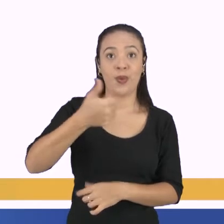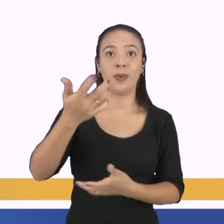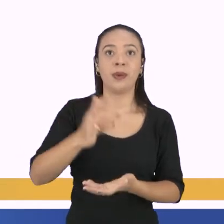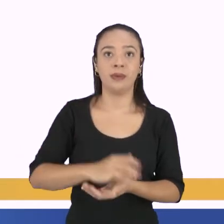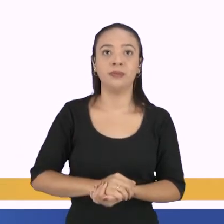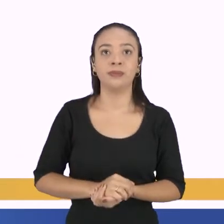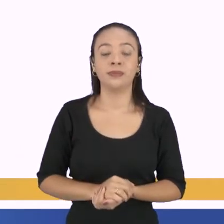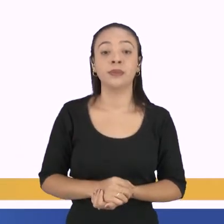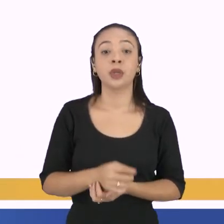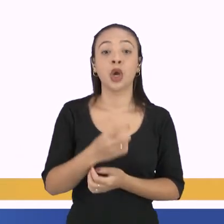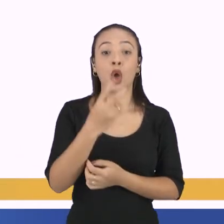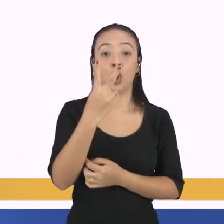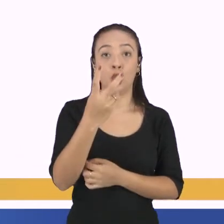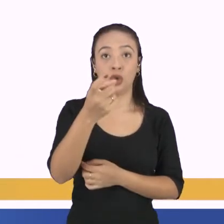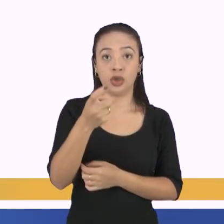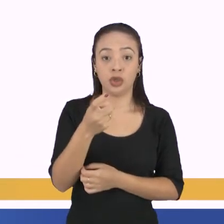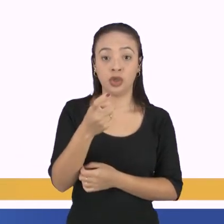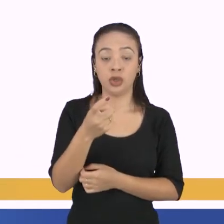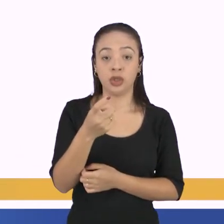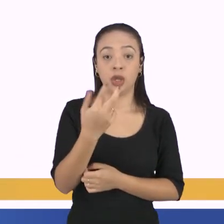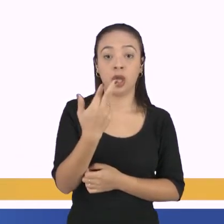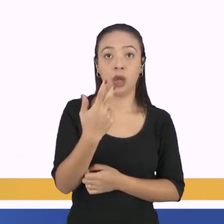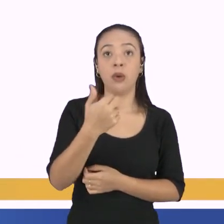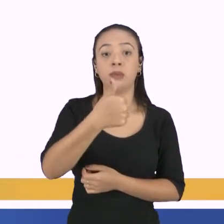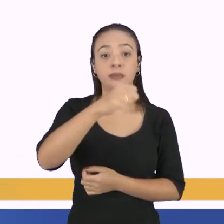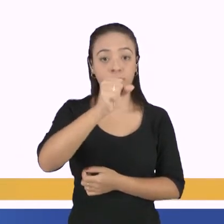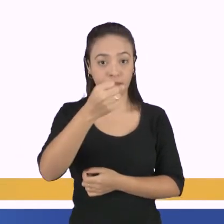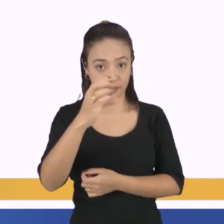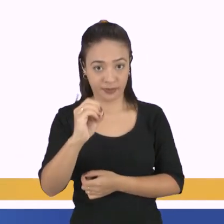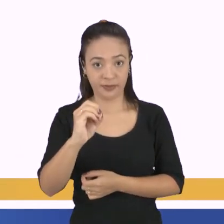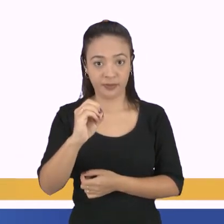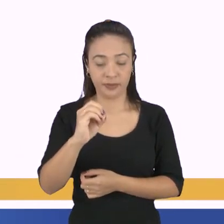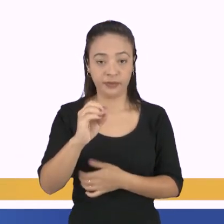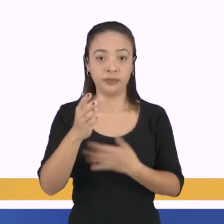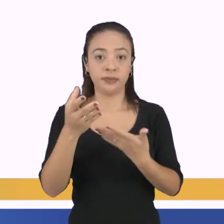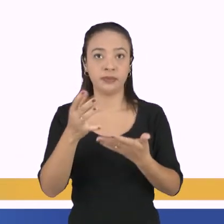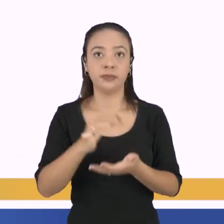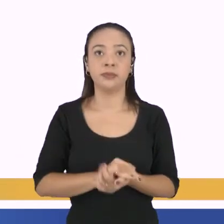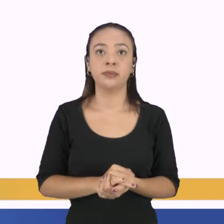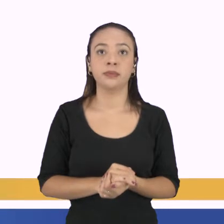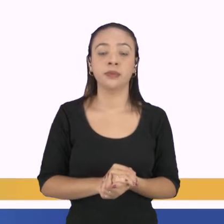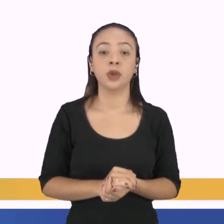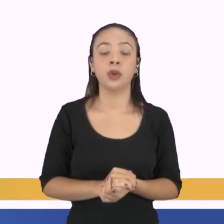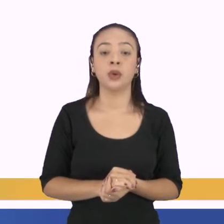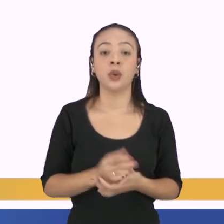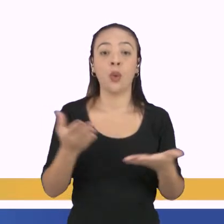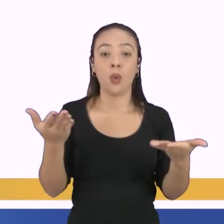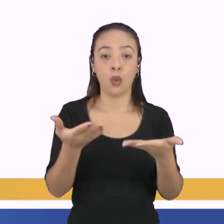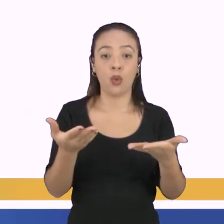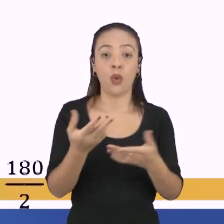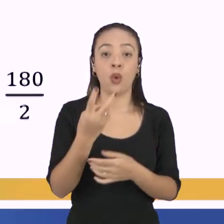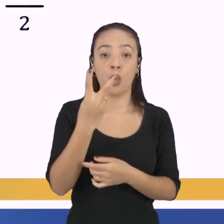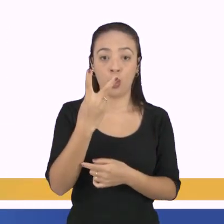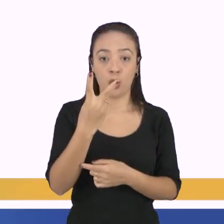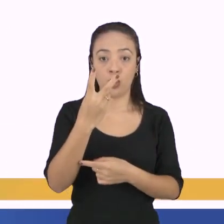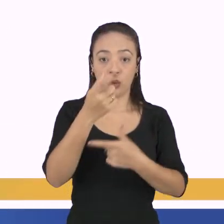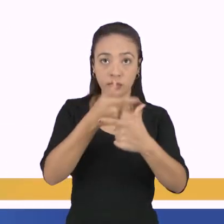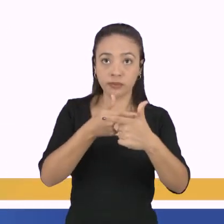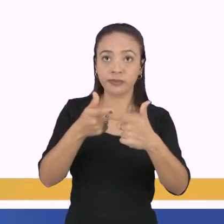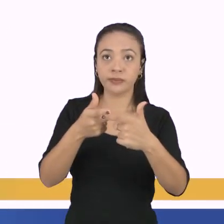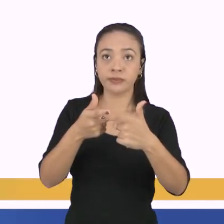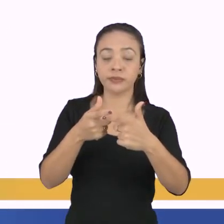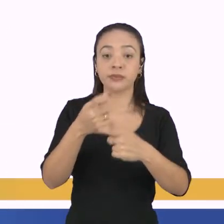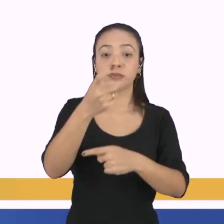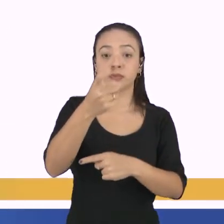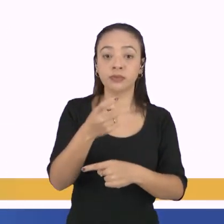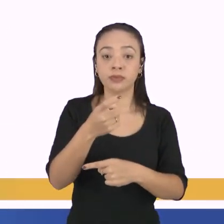em 2x igual a 180. E daí a gente passa o 2 dividindo, e nós vamos ter que o x é